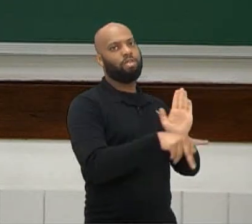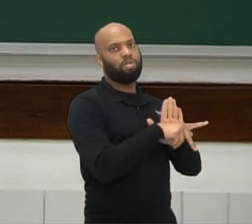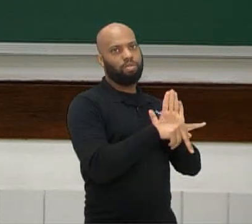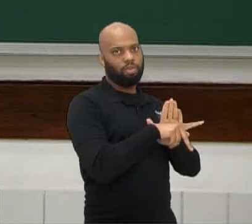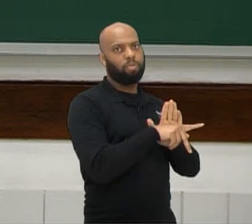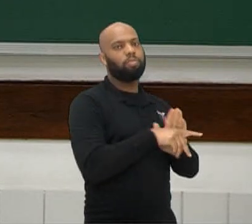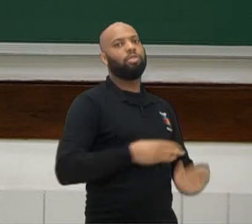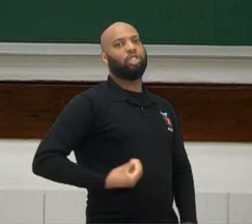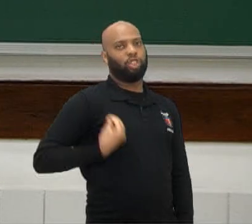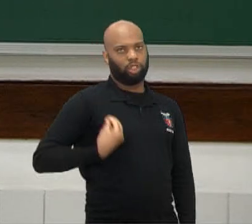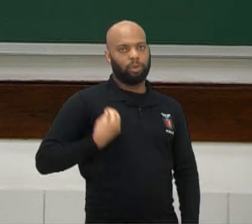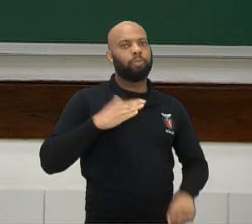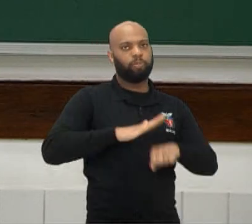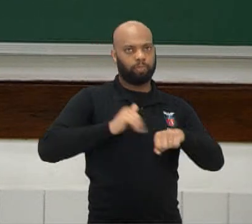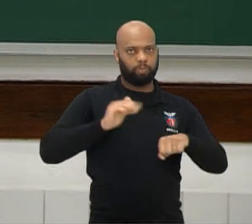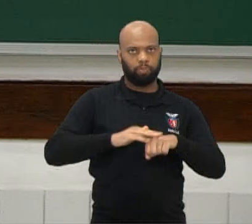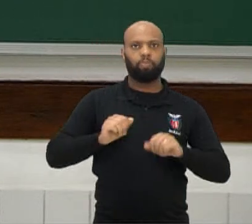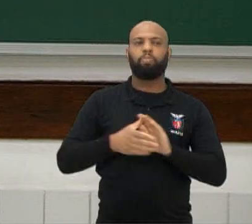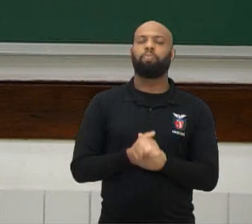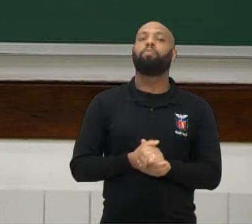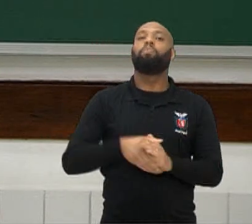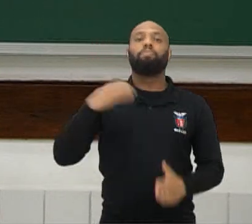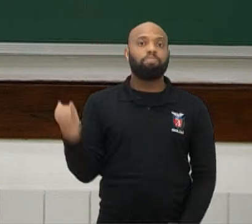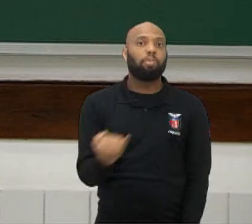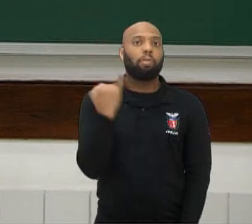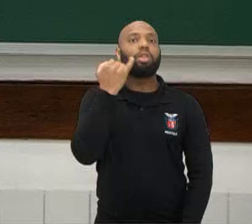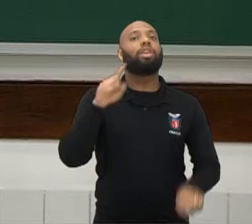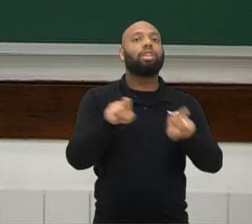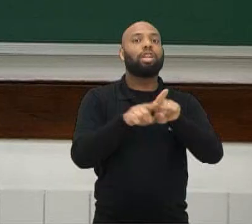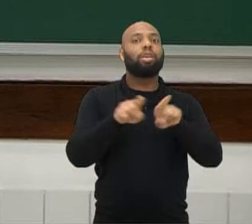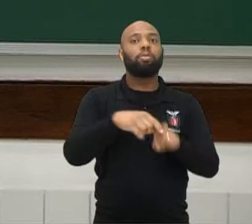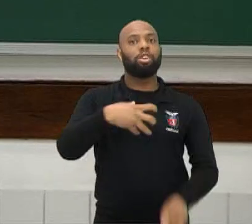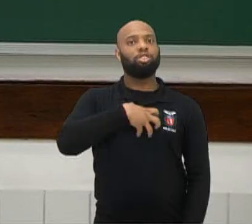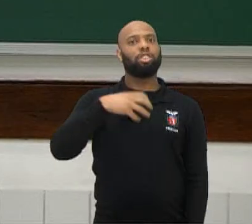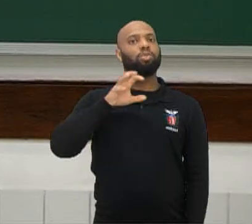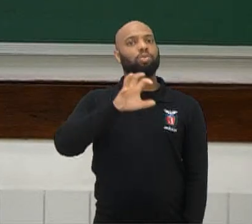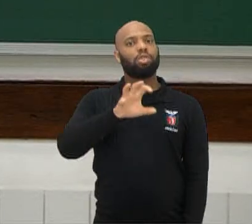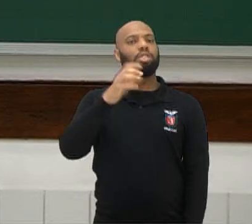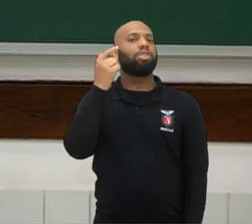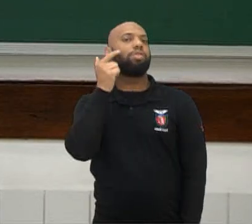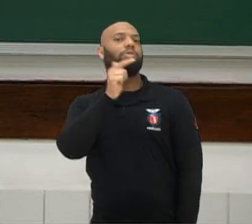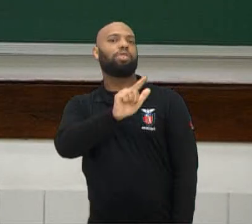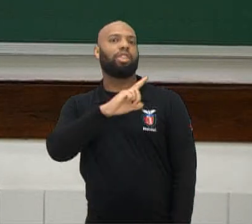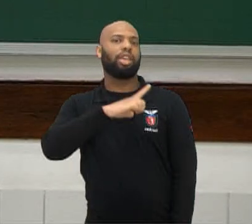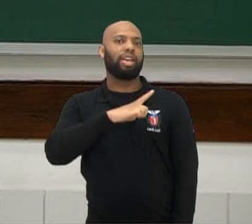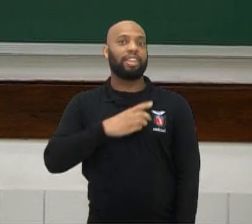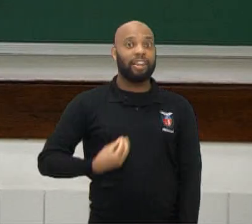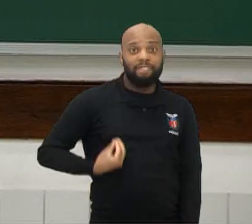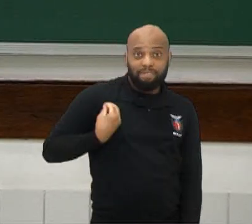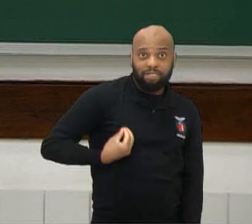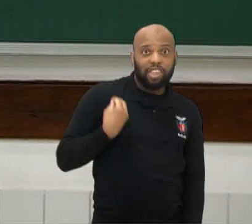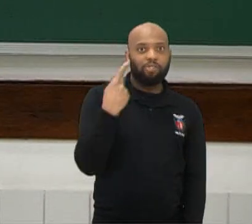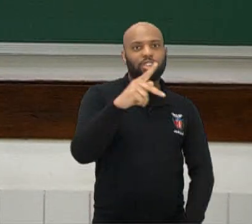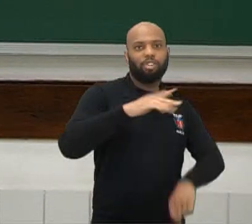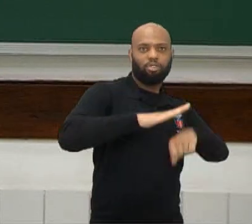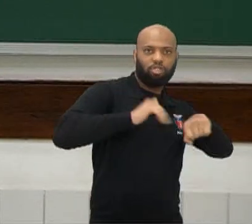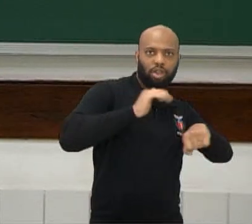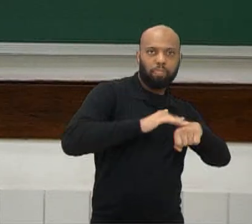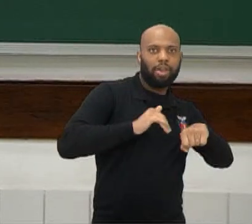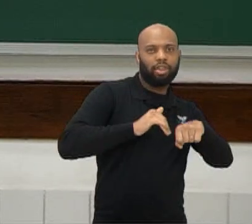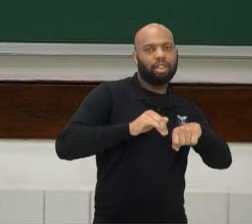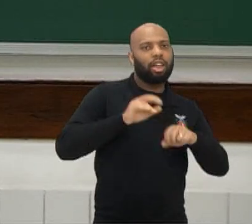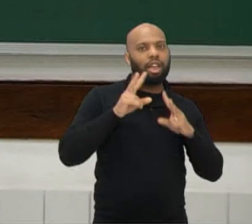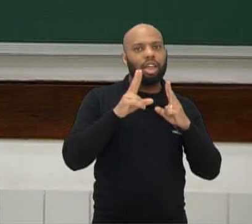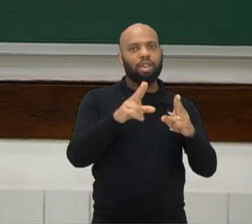fica o registro da presença de vocês. Então, bem importante fazer esse processo para que tenha lá a frequência de vocês registrada, como se